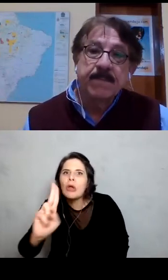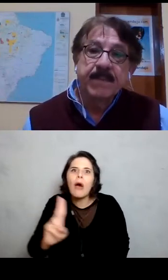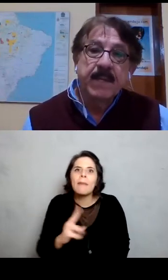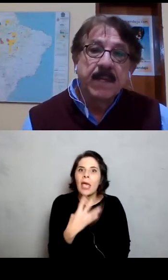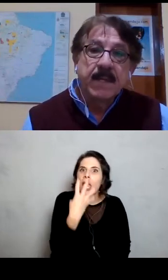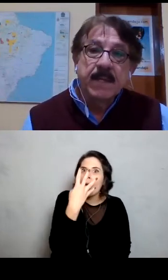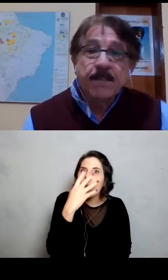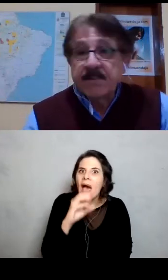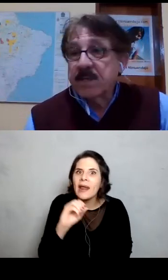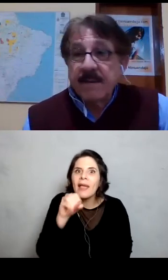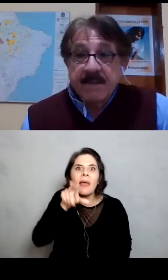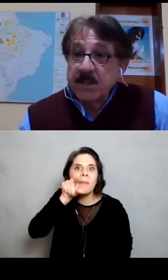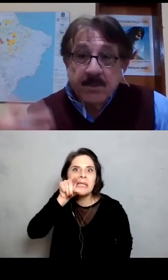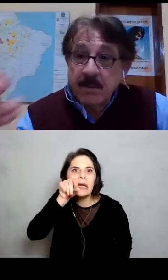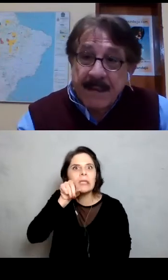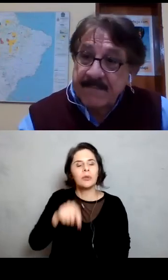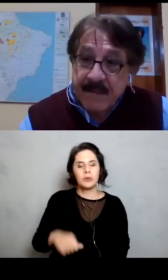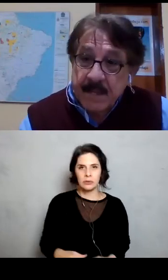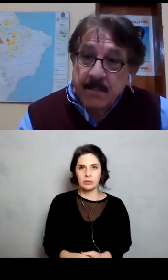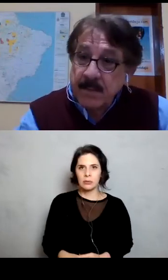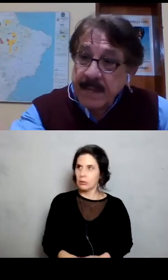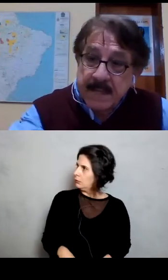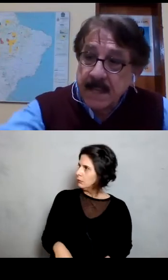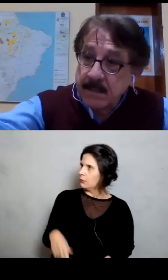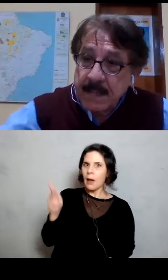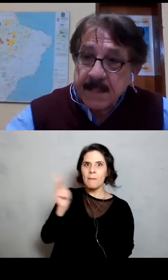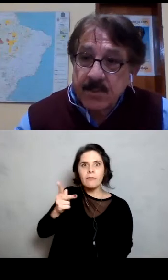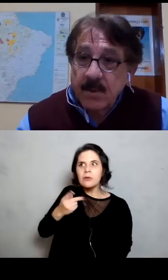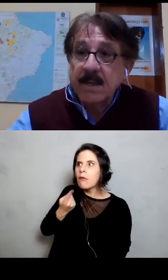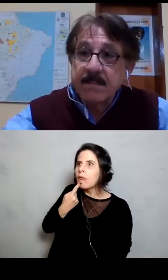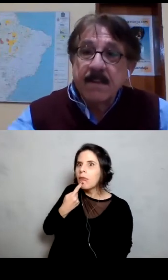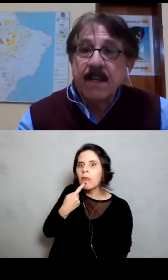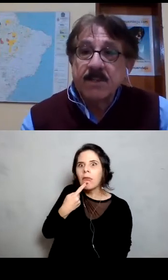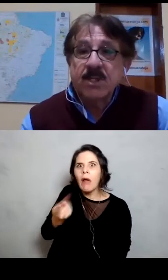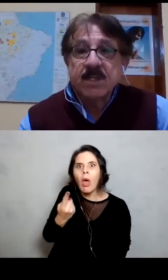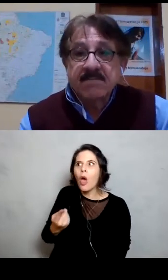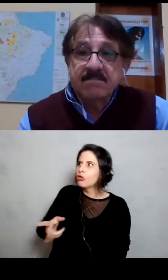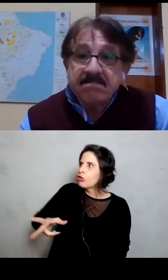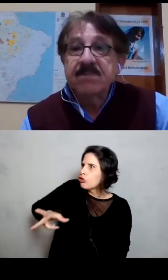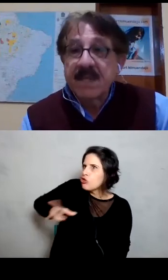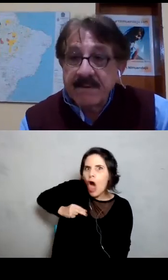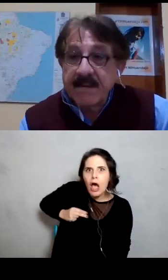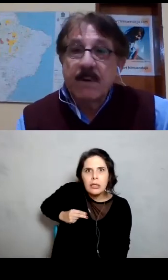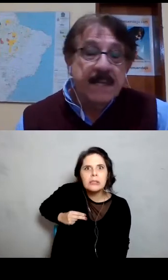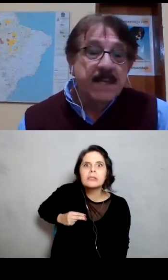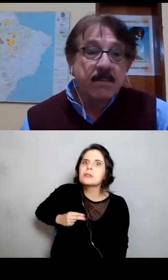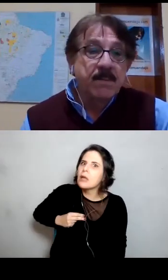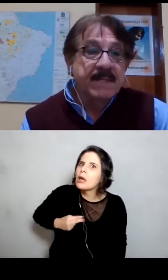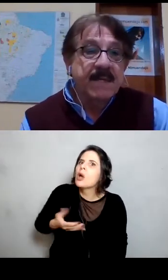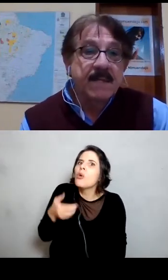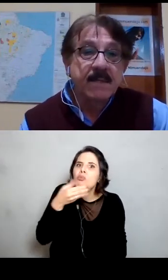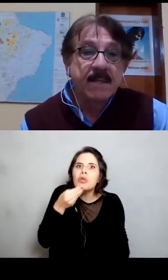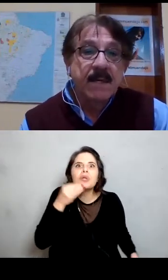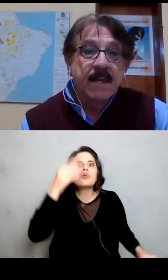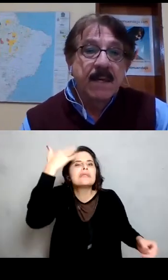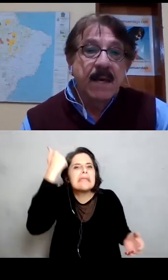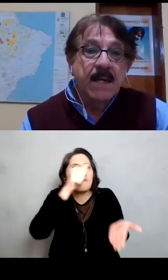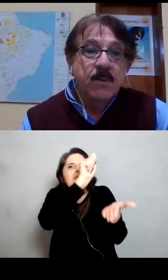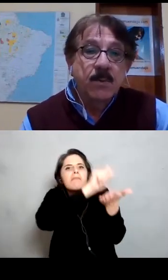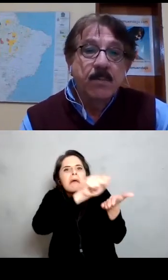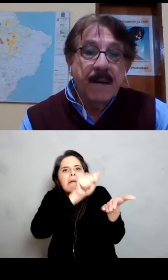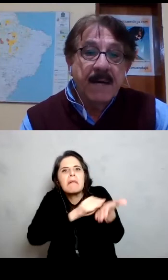exatamente certeza de que número era, que já faz muito tempo que... Mas era algo como 40 ou mais passarinhos. Acho